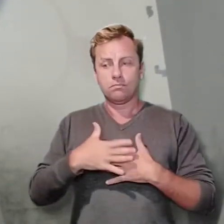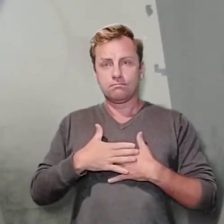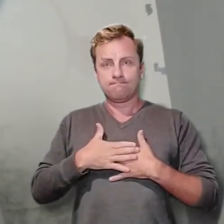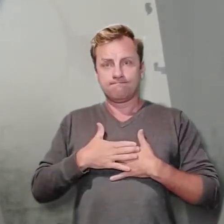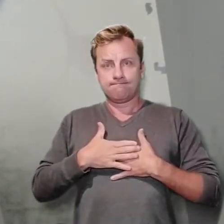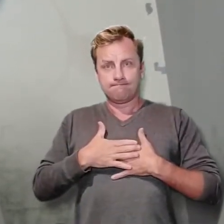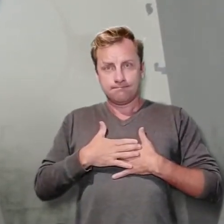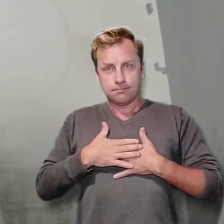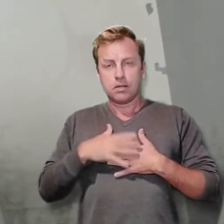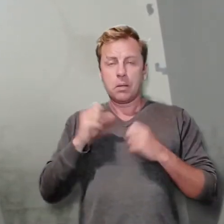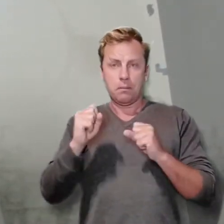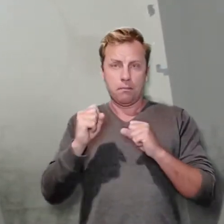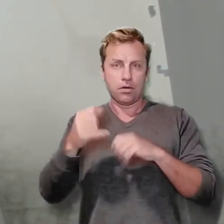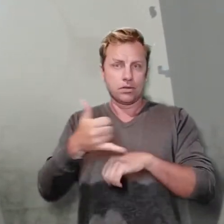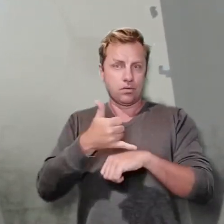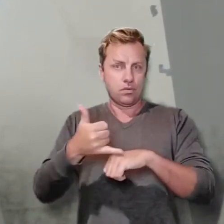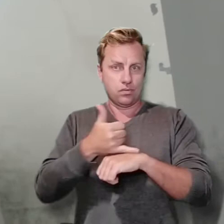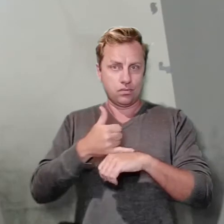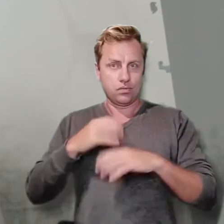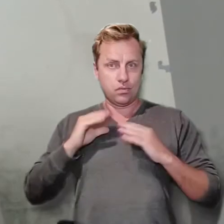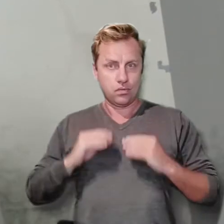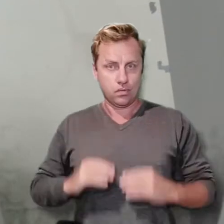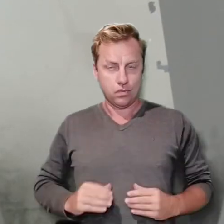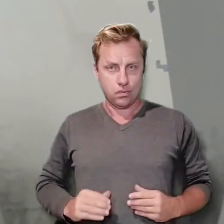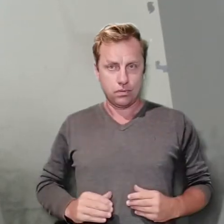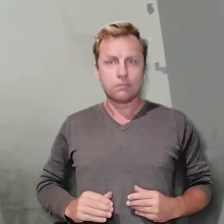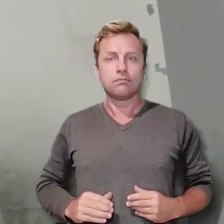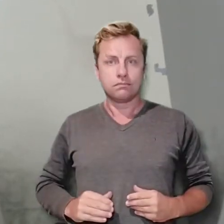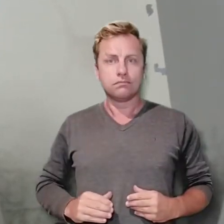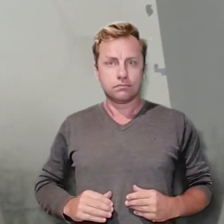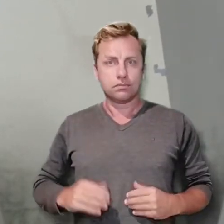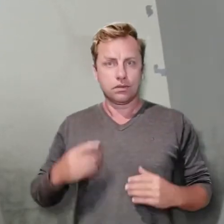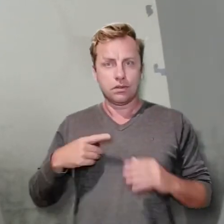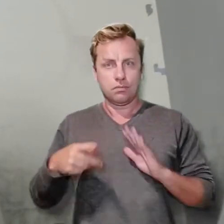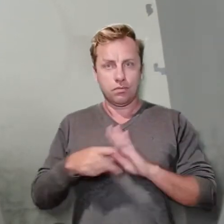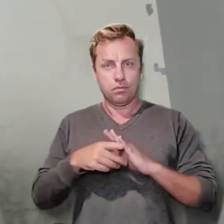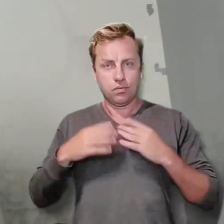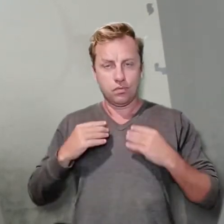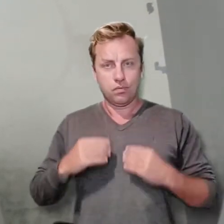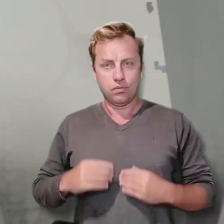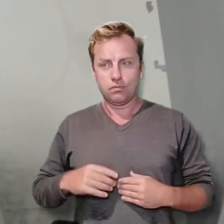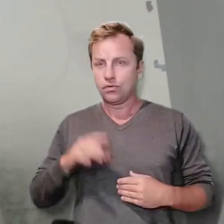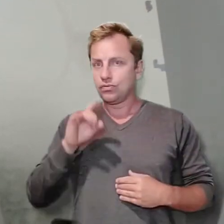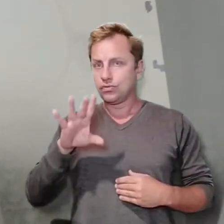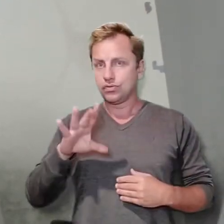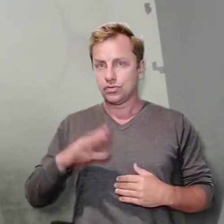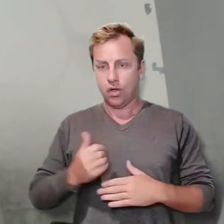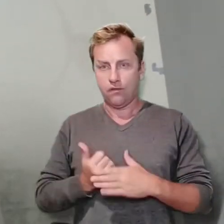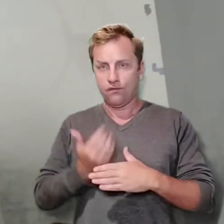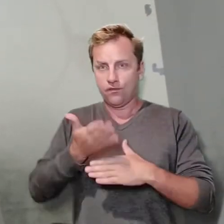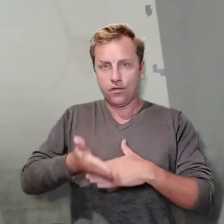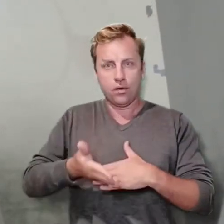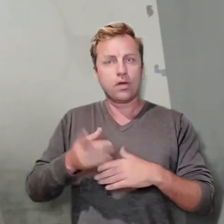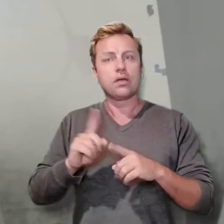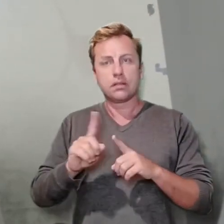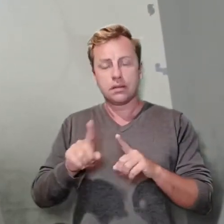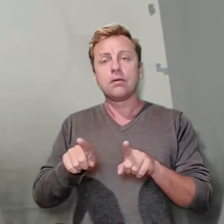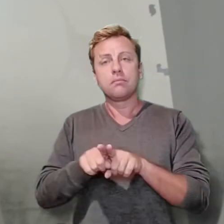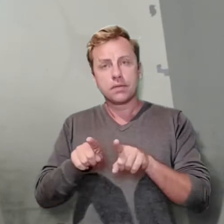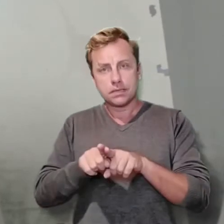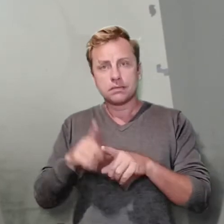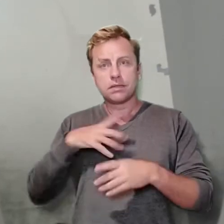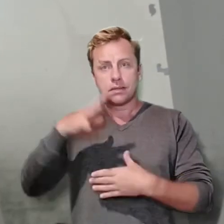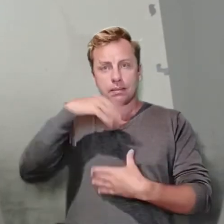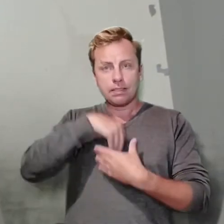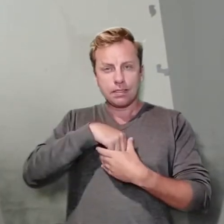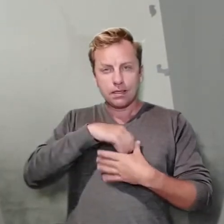esses pulmões, que pode ser a nossa gordura corporal, um excesso de gordura corporal, não só externa, mas também